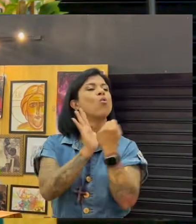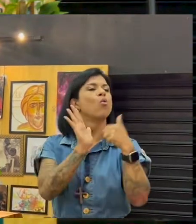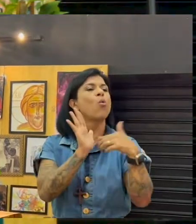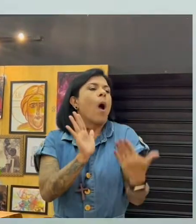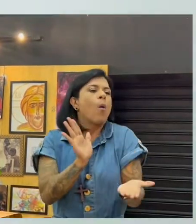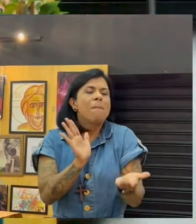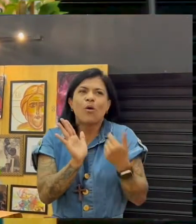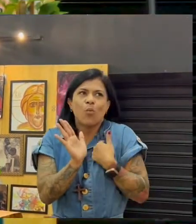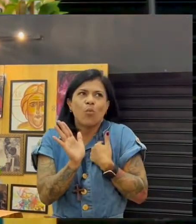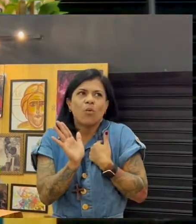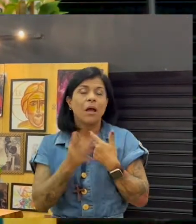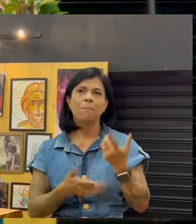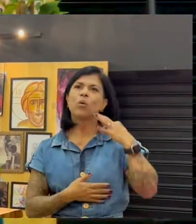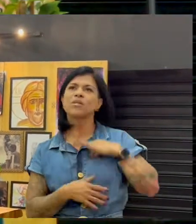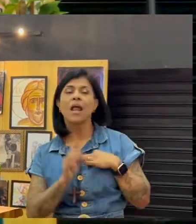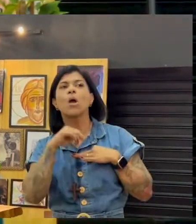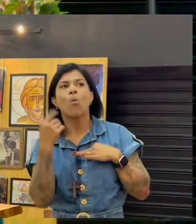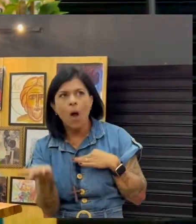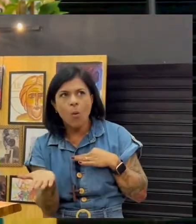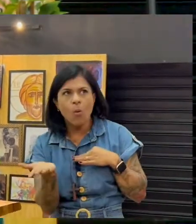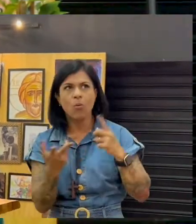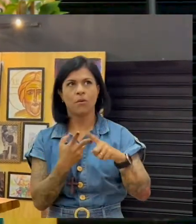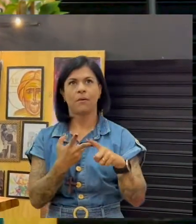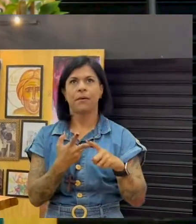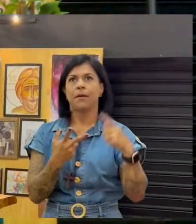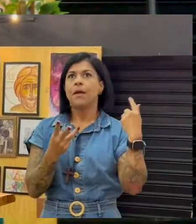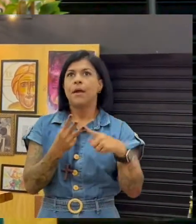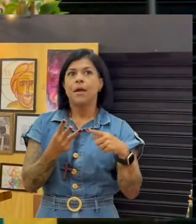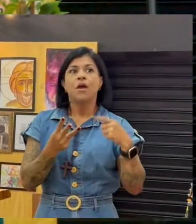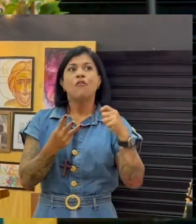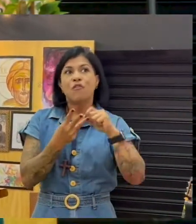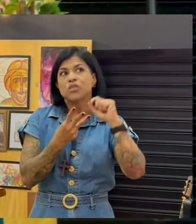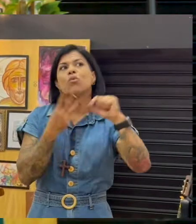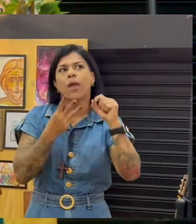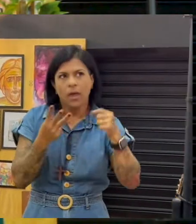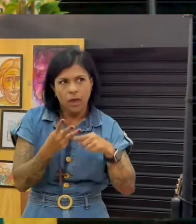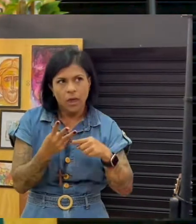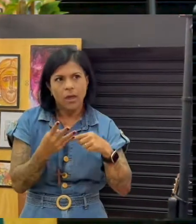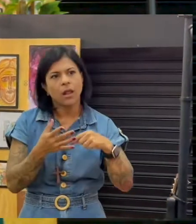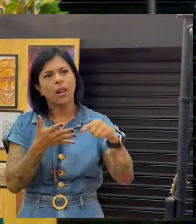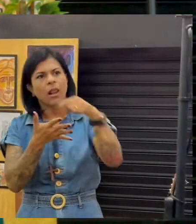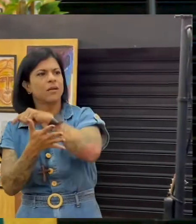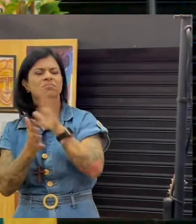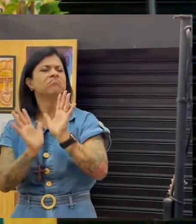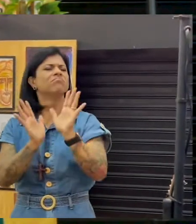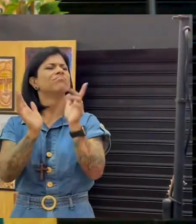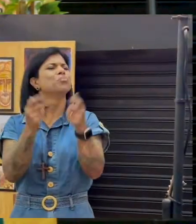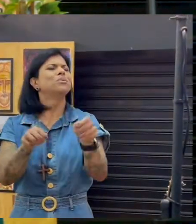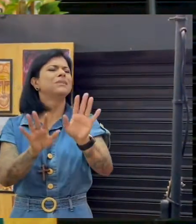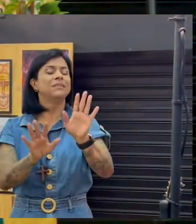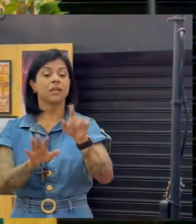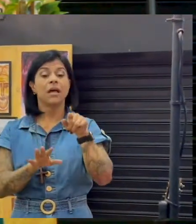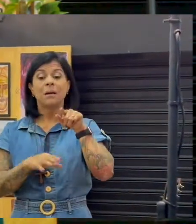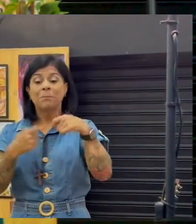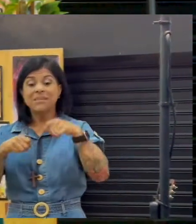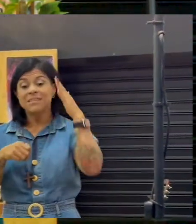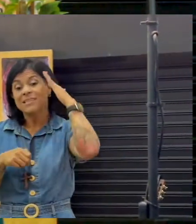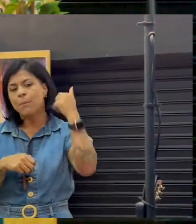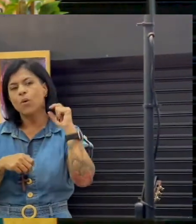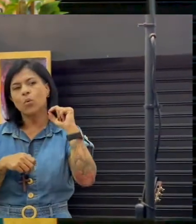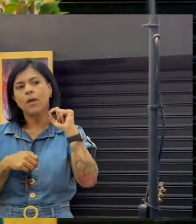Jesus nesse lugar. Seja em casa, seja na empresa, as características de Jesus precisam estar presentes no seu trabalho.